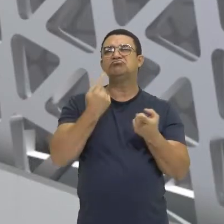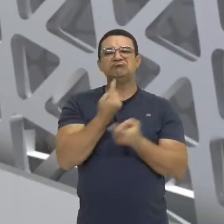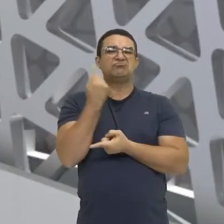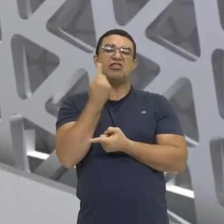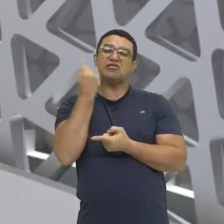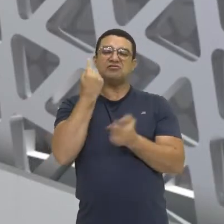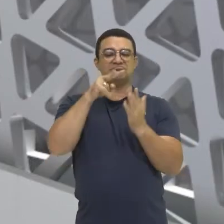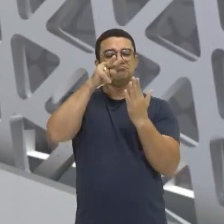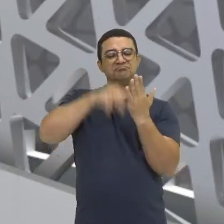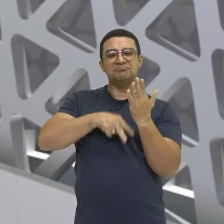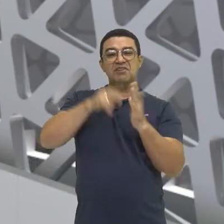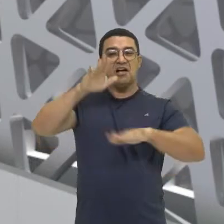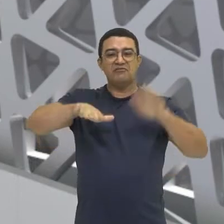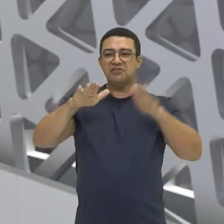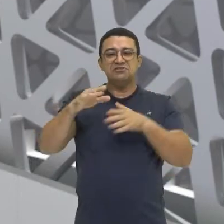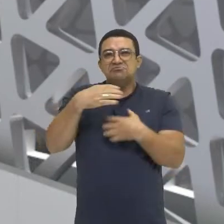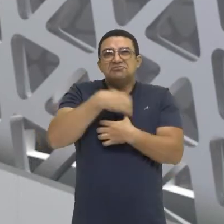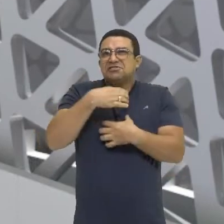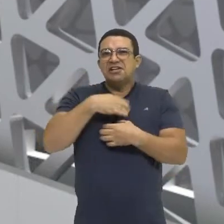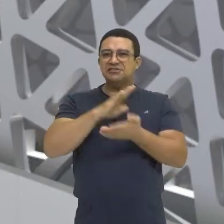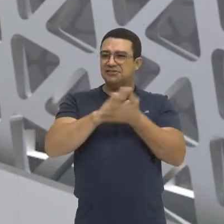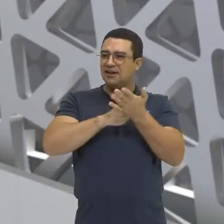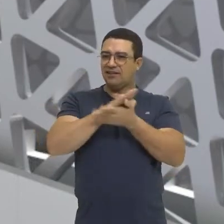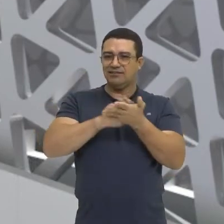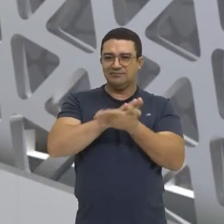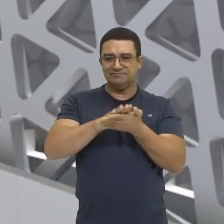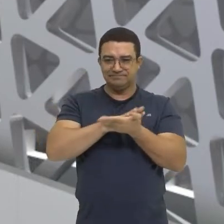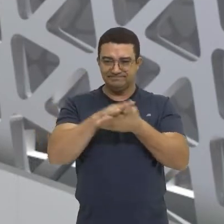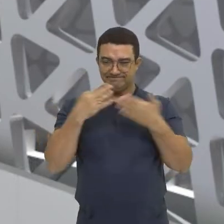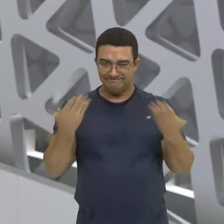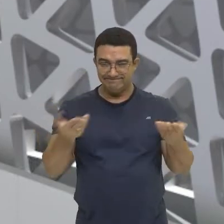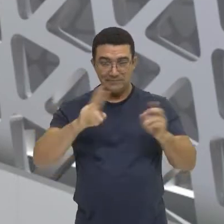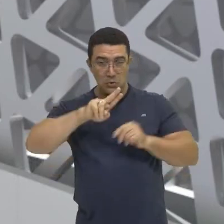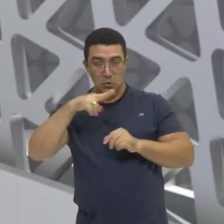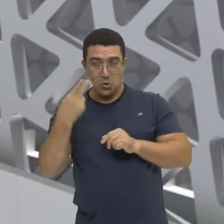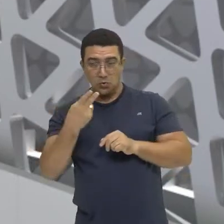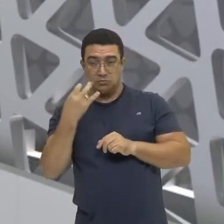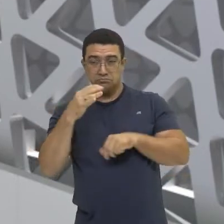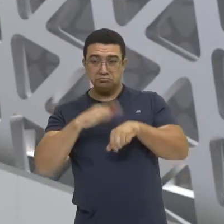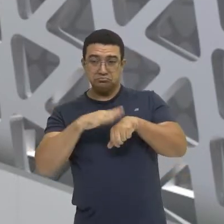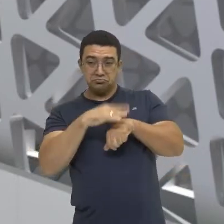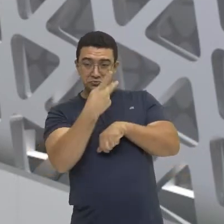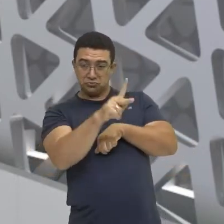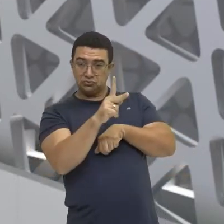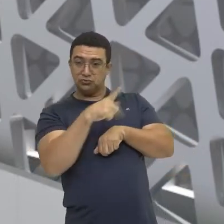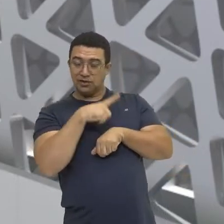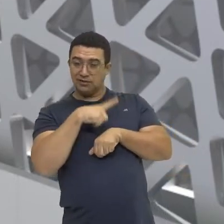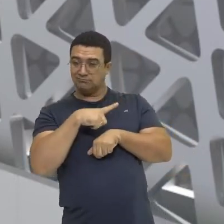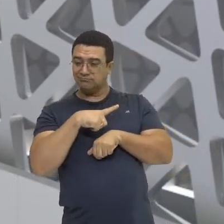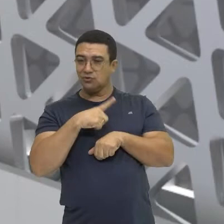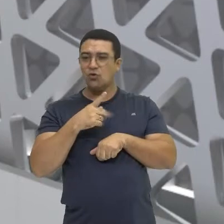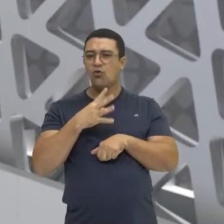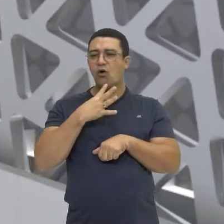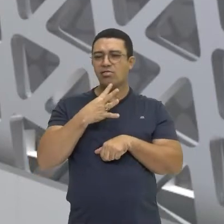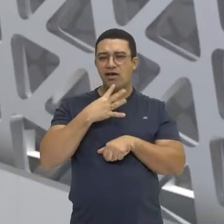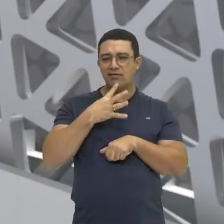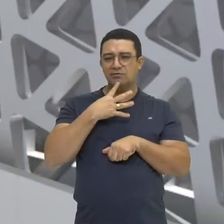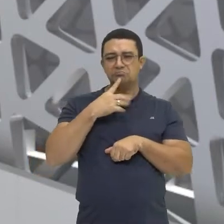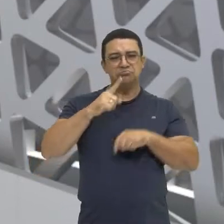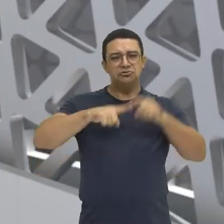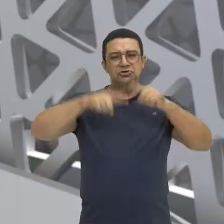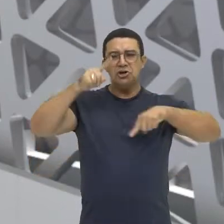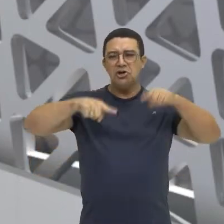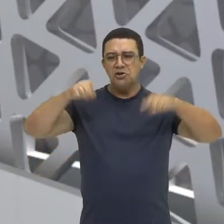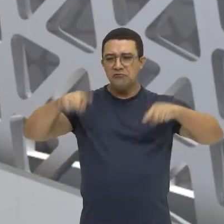pode ser que você não sinta a mesma coisa, né? Ou se você tem já um nível de conhecimento maior